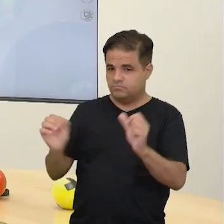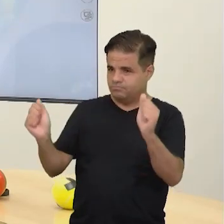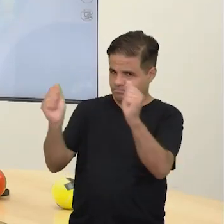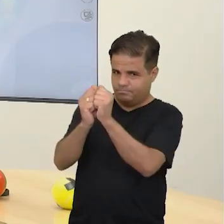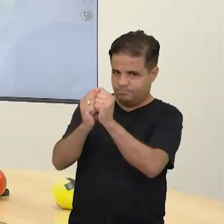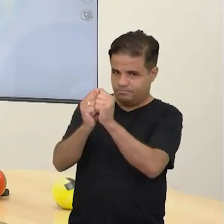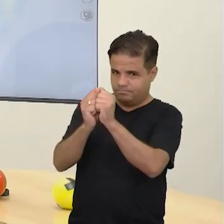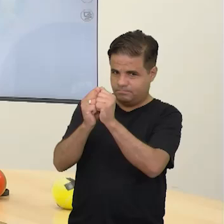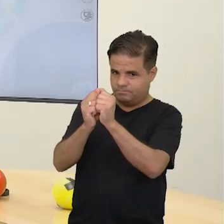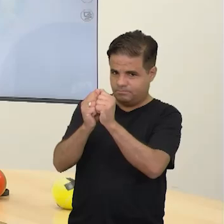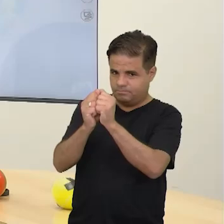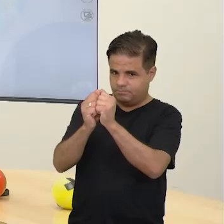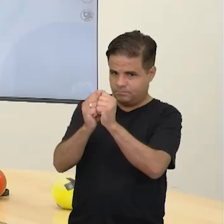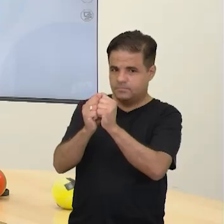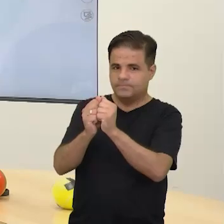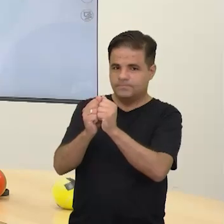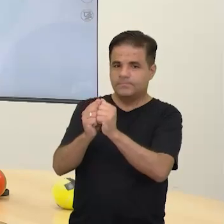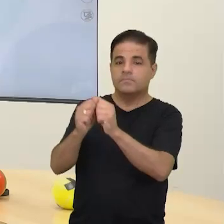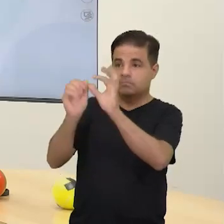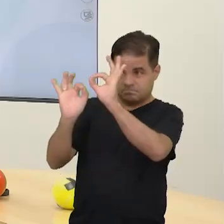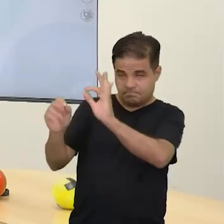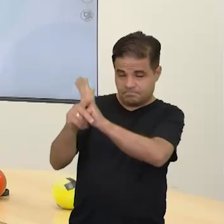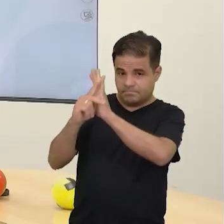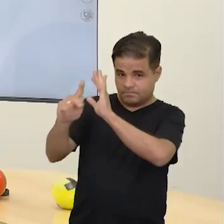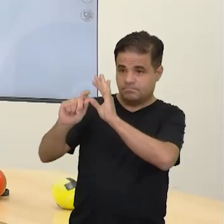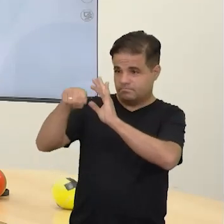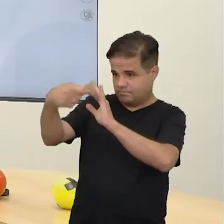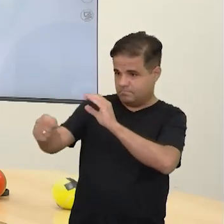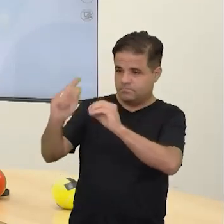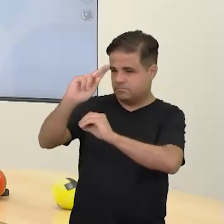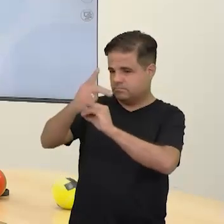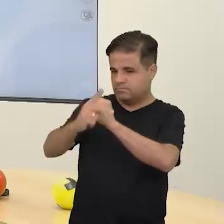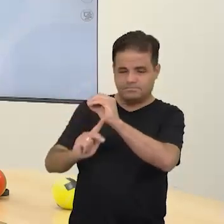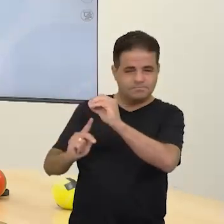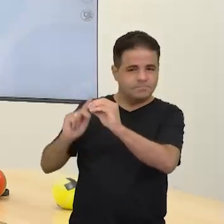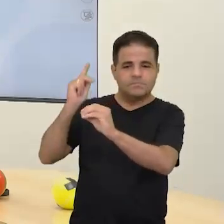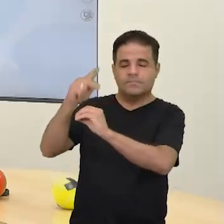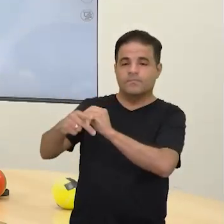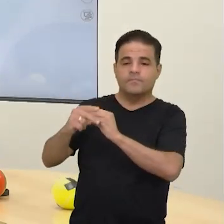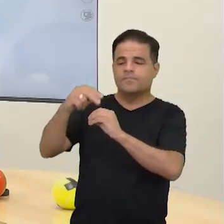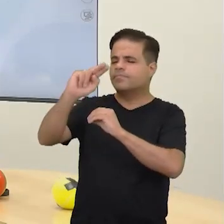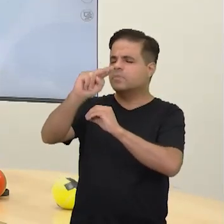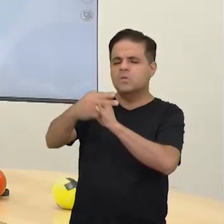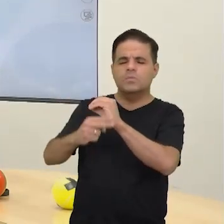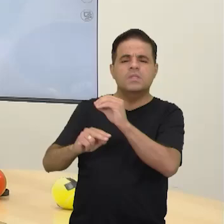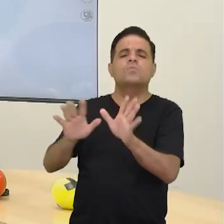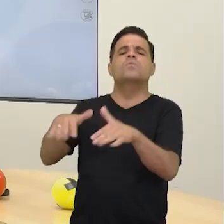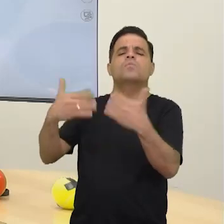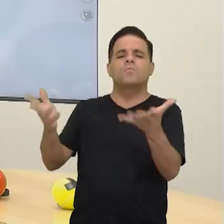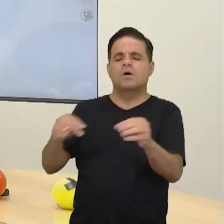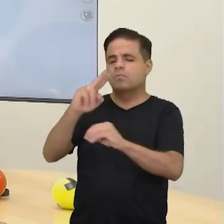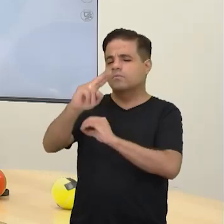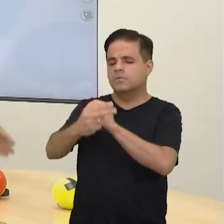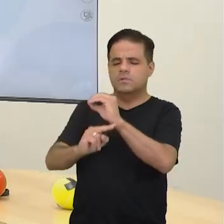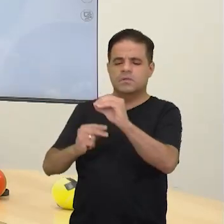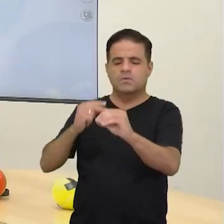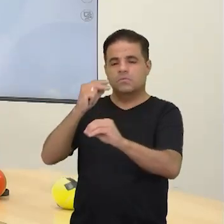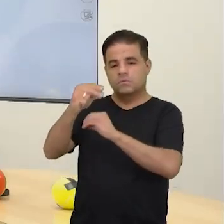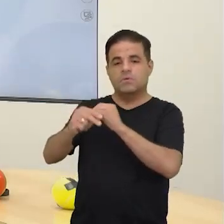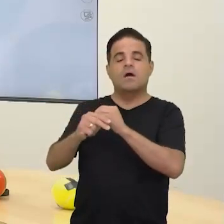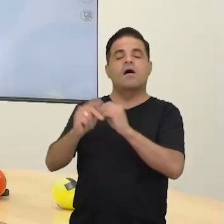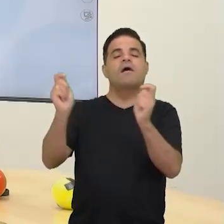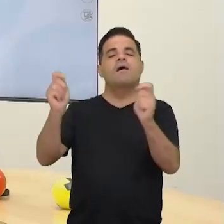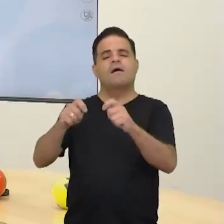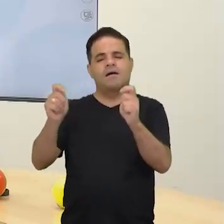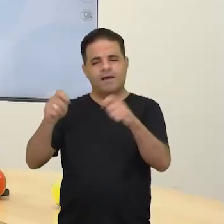ó. Down e 2 up. Aqui é um próton. Feito de 3 quarks. E o nêutron, pessoal? O nêutron, professor Giba, também são